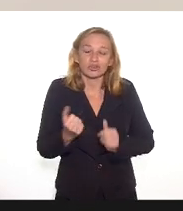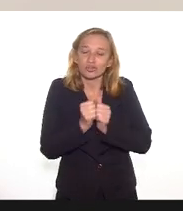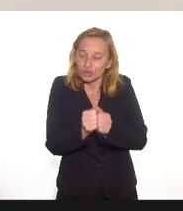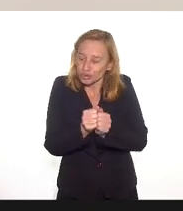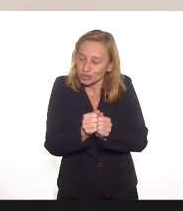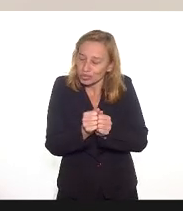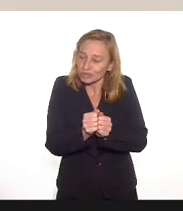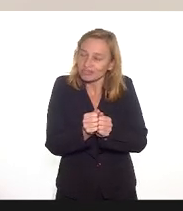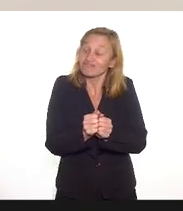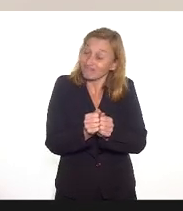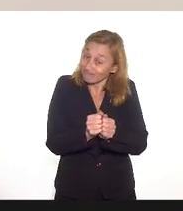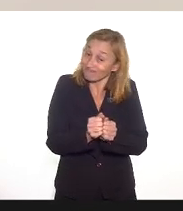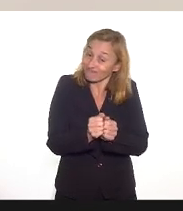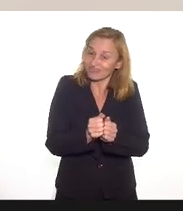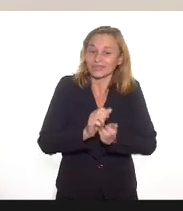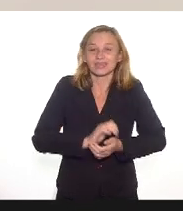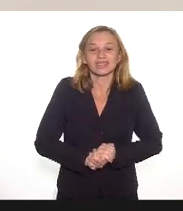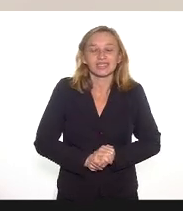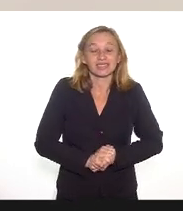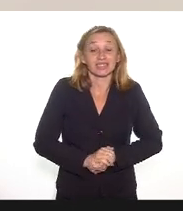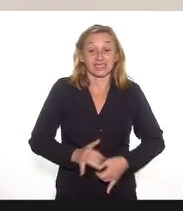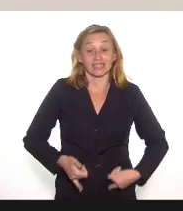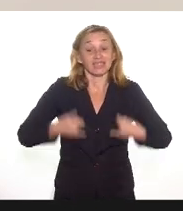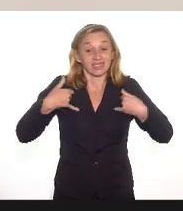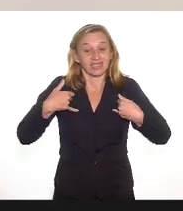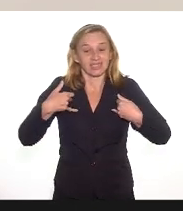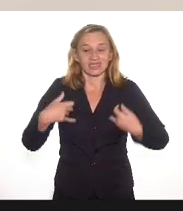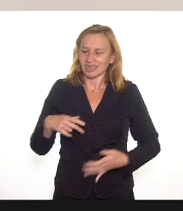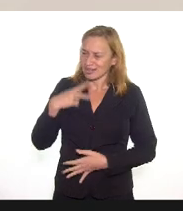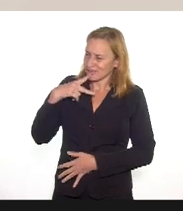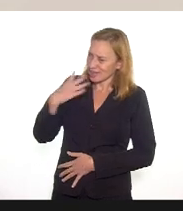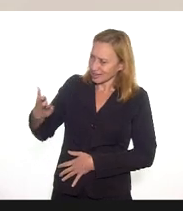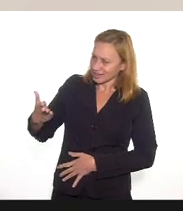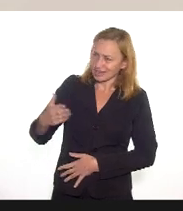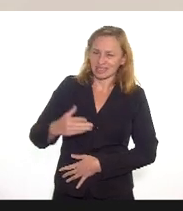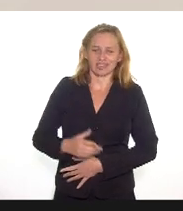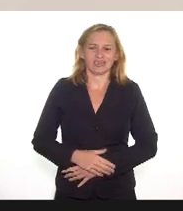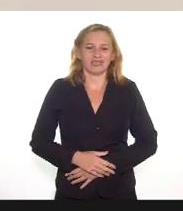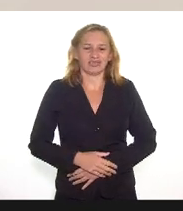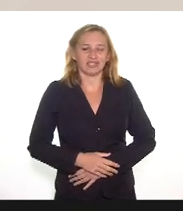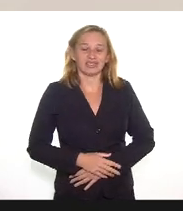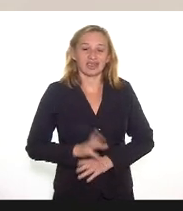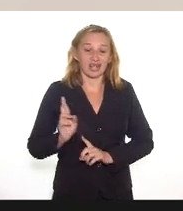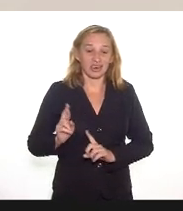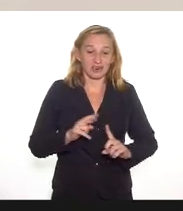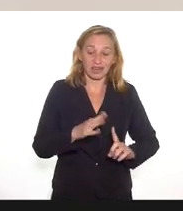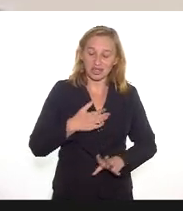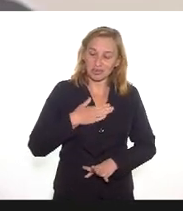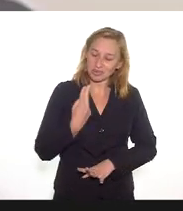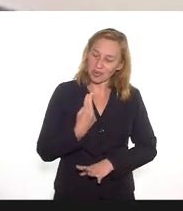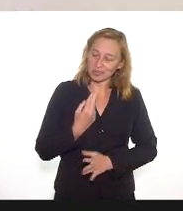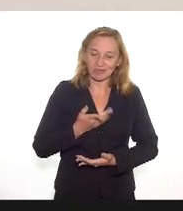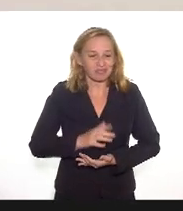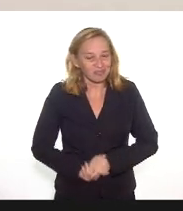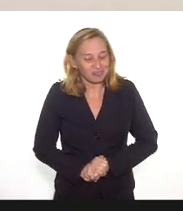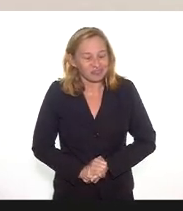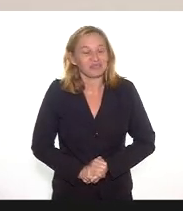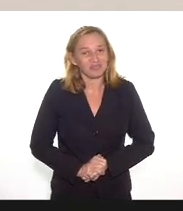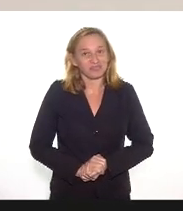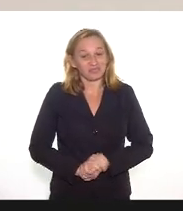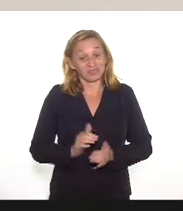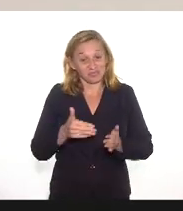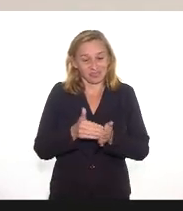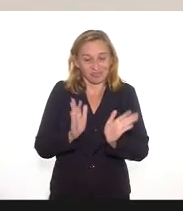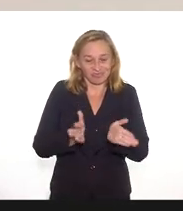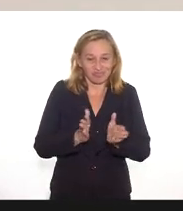nessa missão. Né? Muito me honra, né? As palavras que foram colocadas em referência ao meu nome até agora,